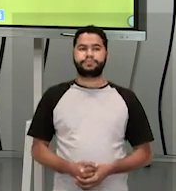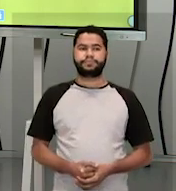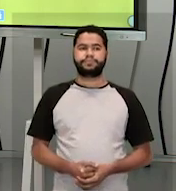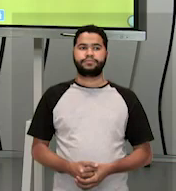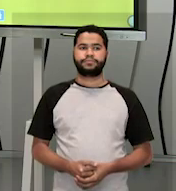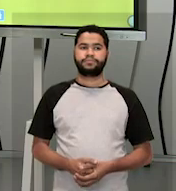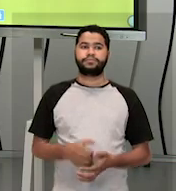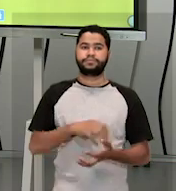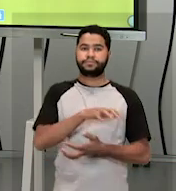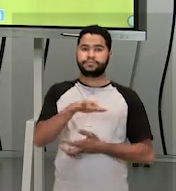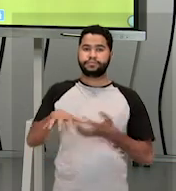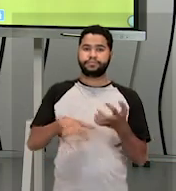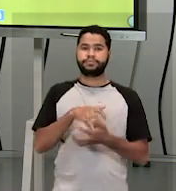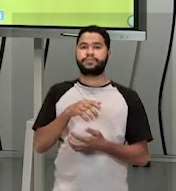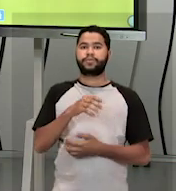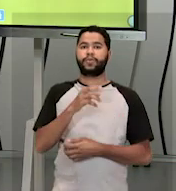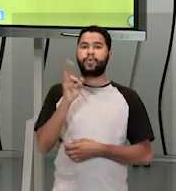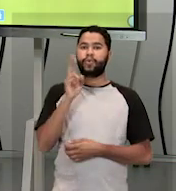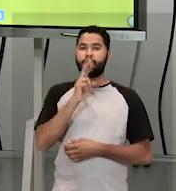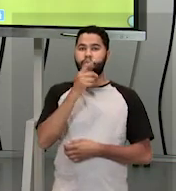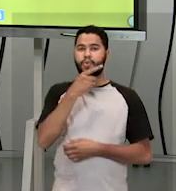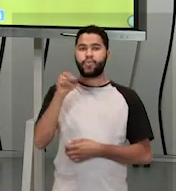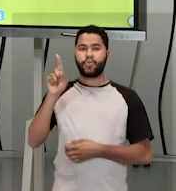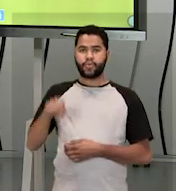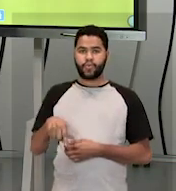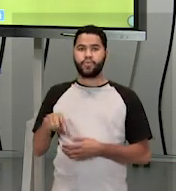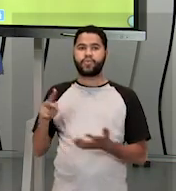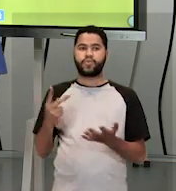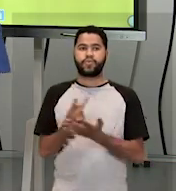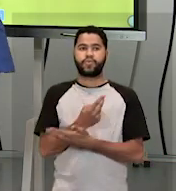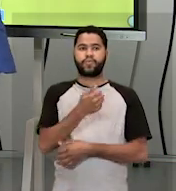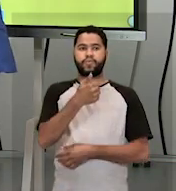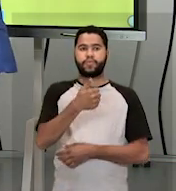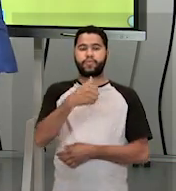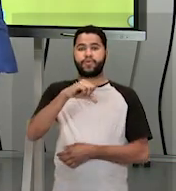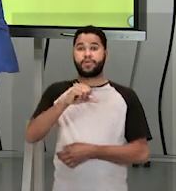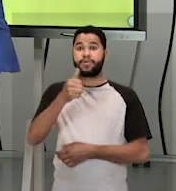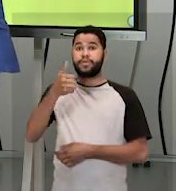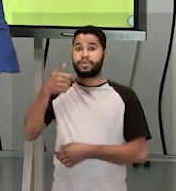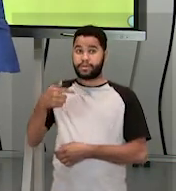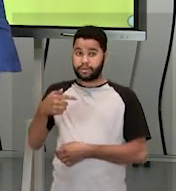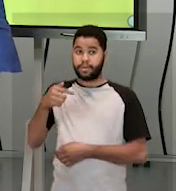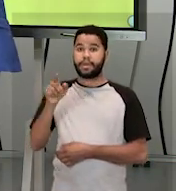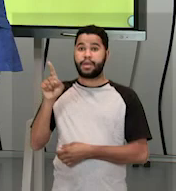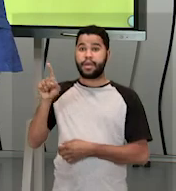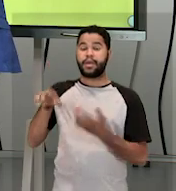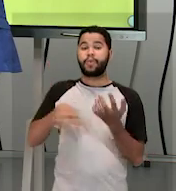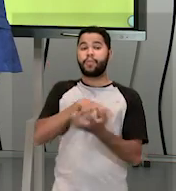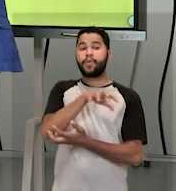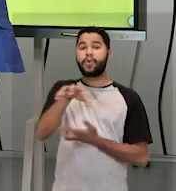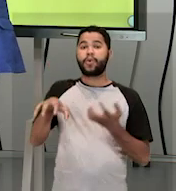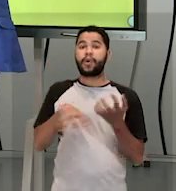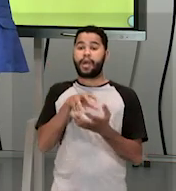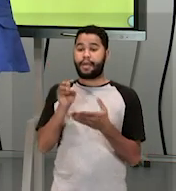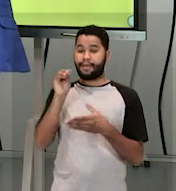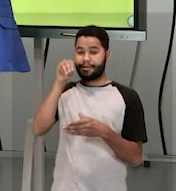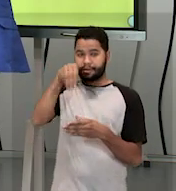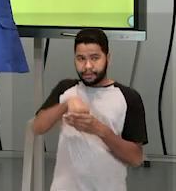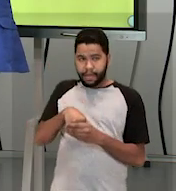Essa Revolução Russa acontece em 1917, é uma revolução